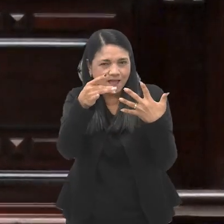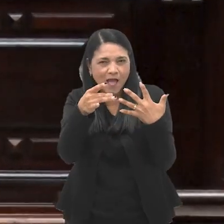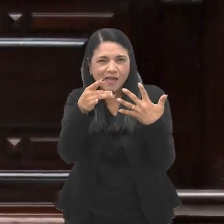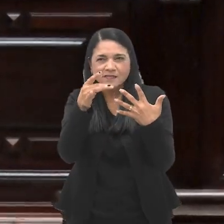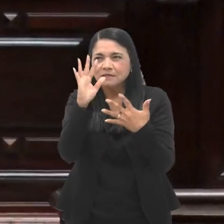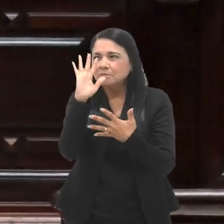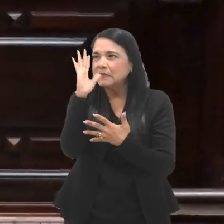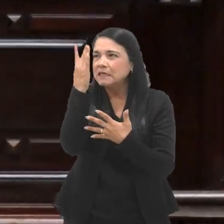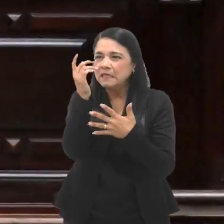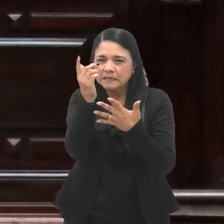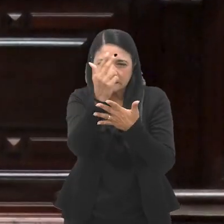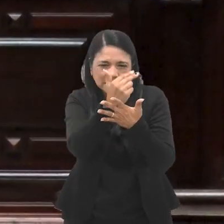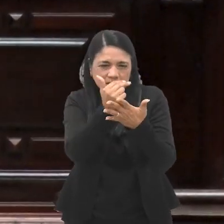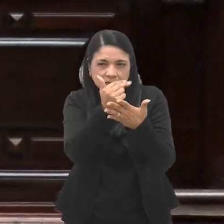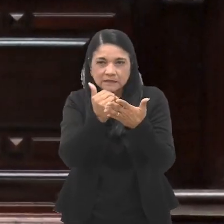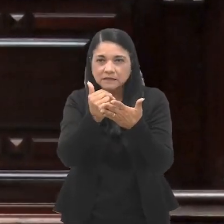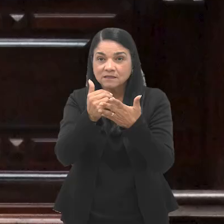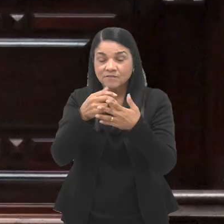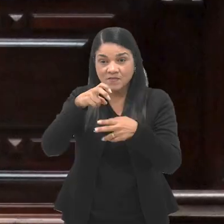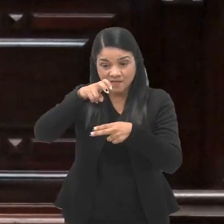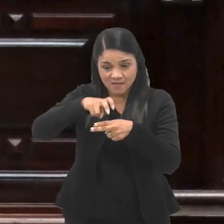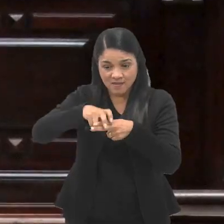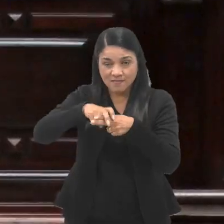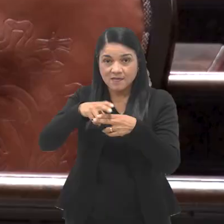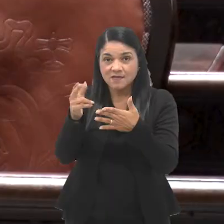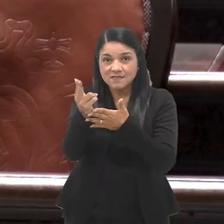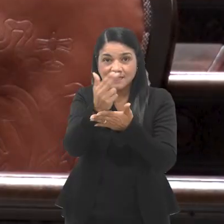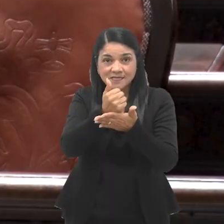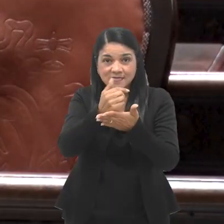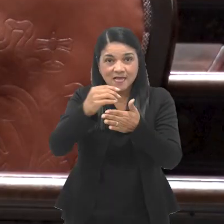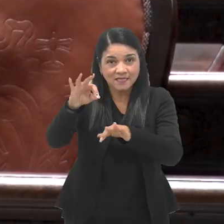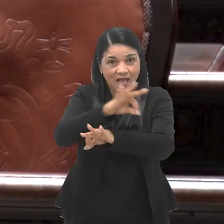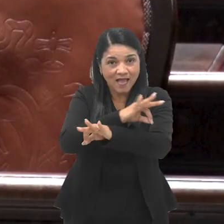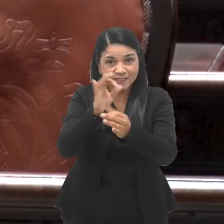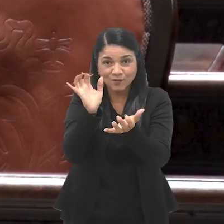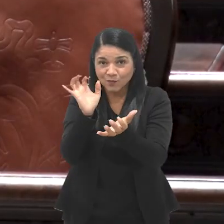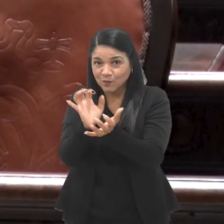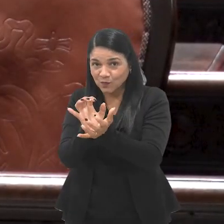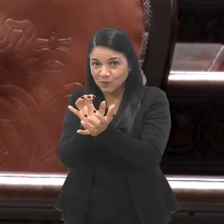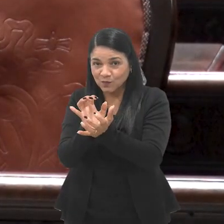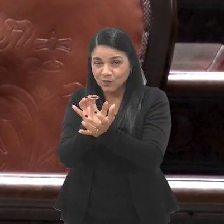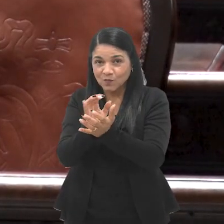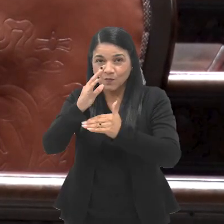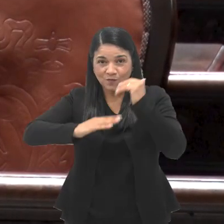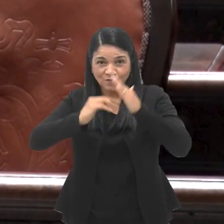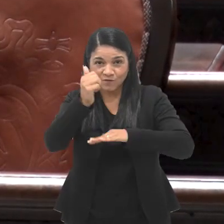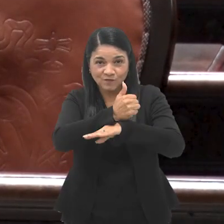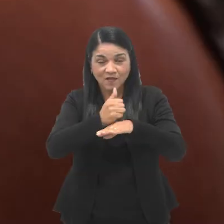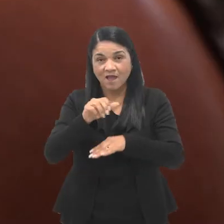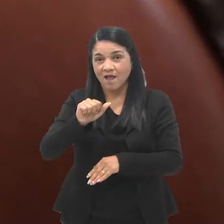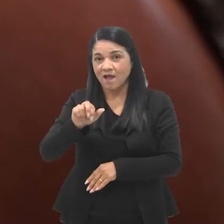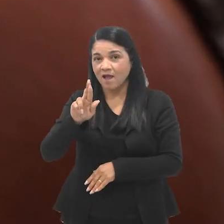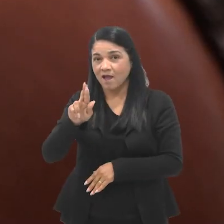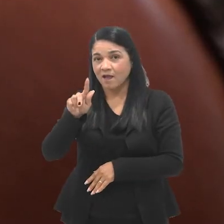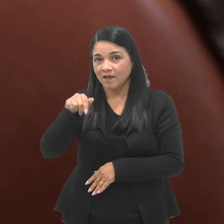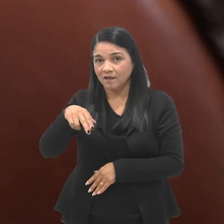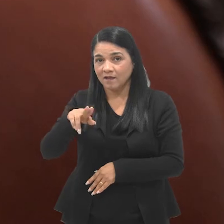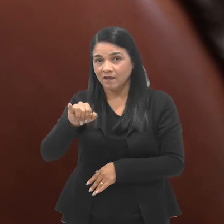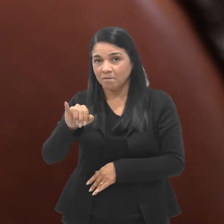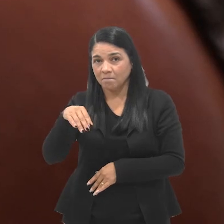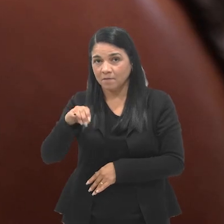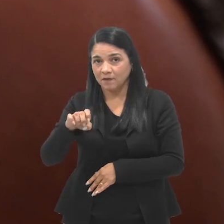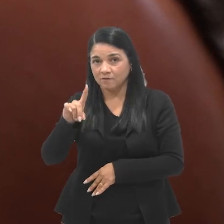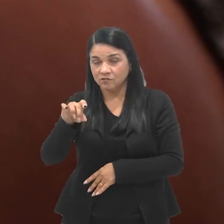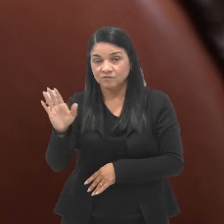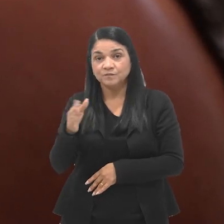Impressionante a capacidade de detalhamento disso. Essas cadeiras foram todas desenhadas pelos arquitetos Arquimedes